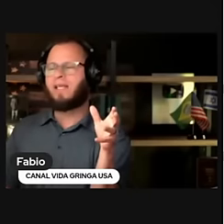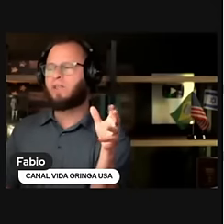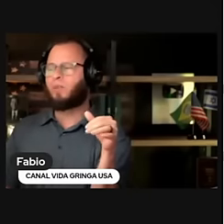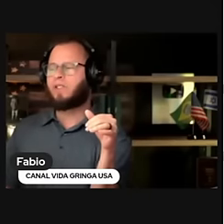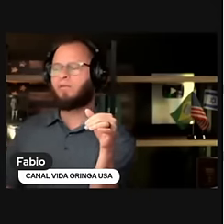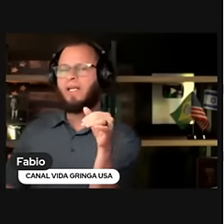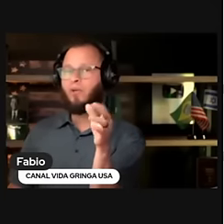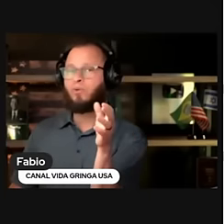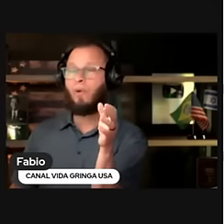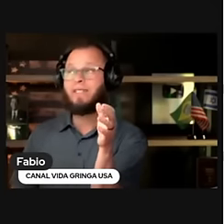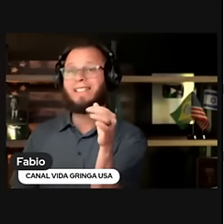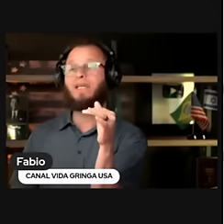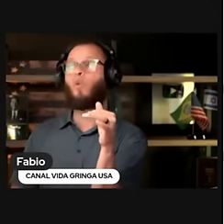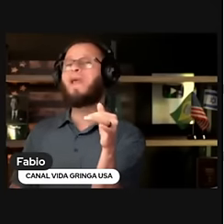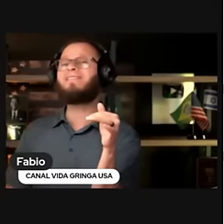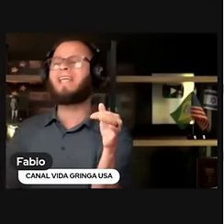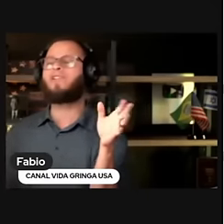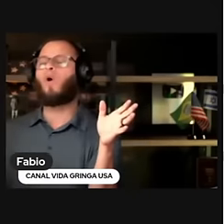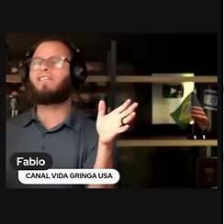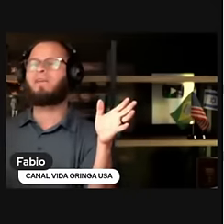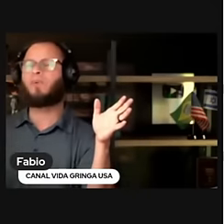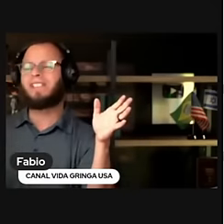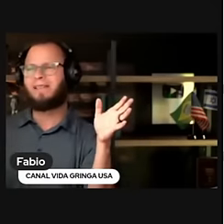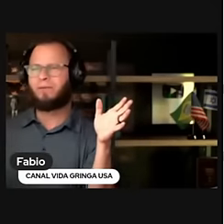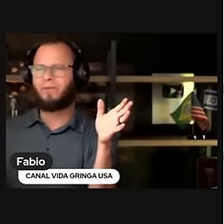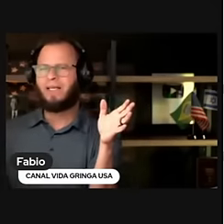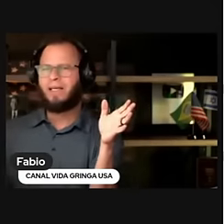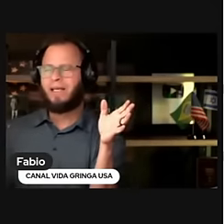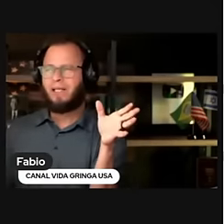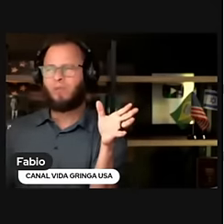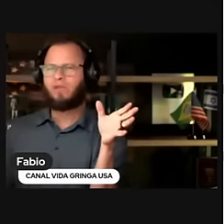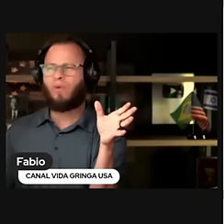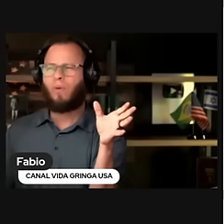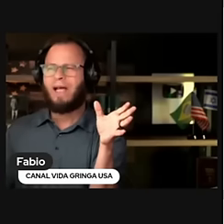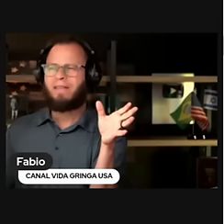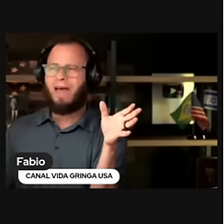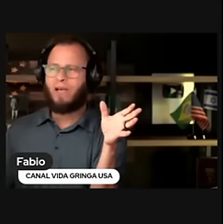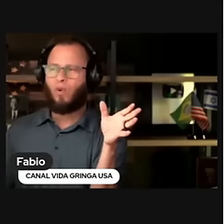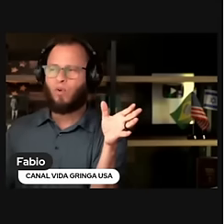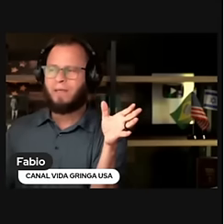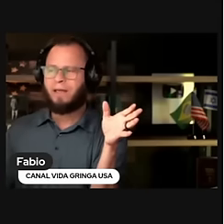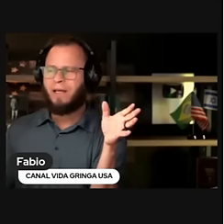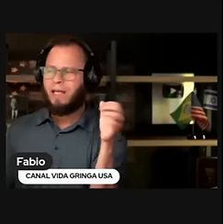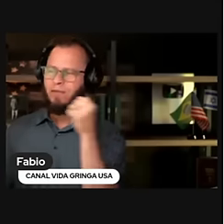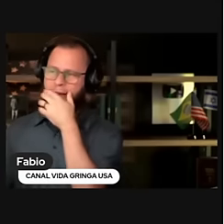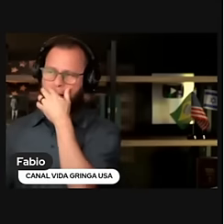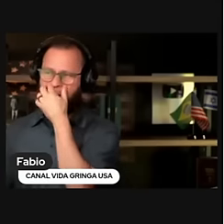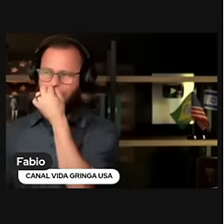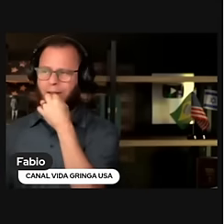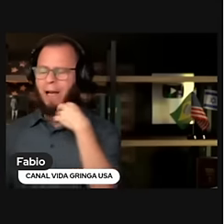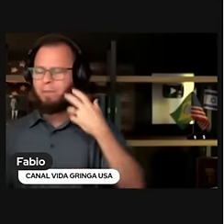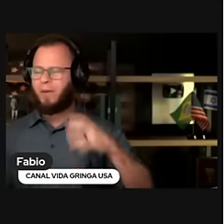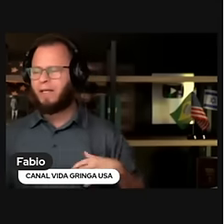37% e o trump de 9% isso pessoal na economia e você sabe